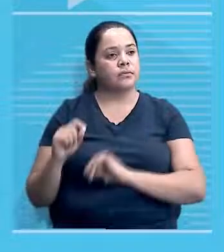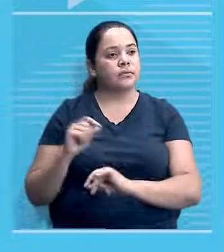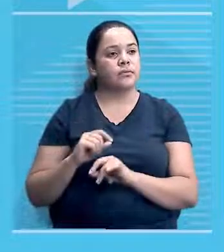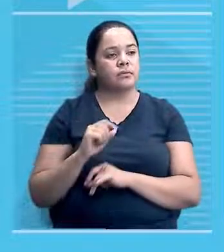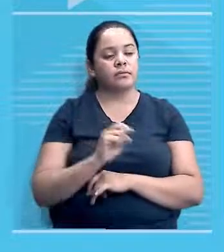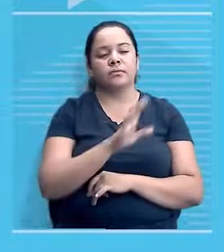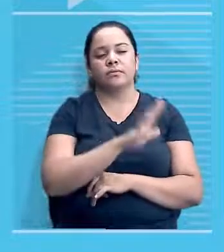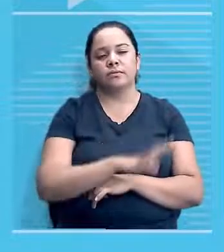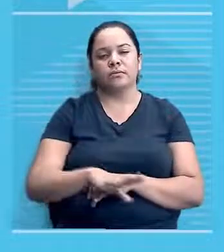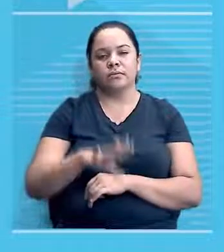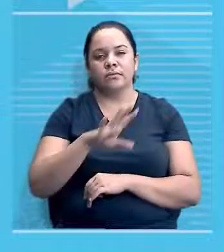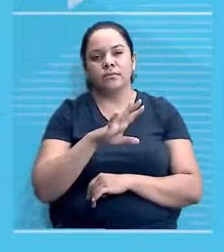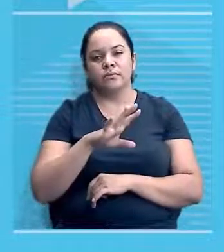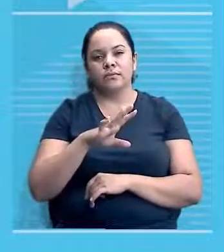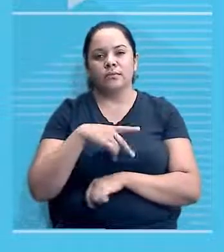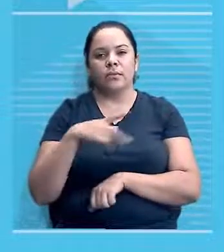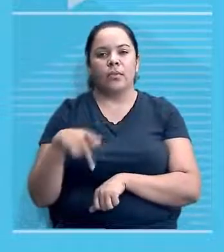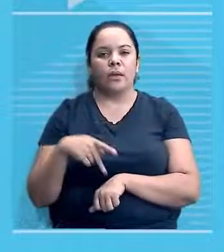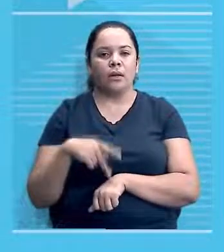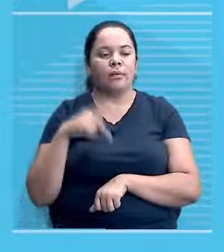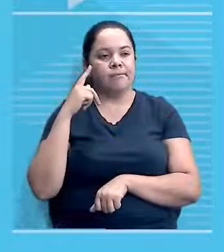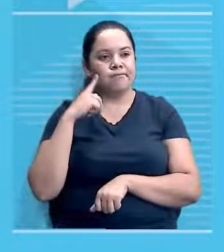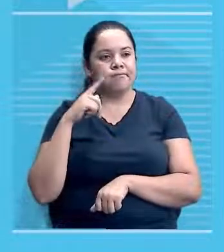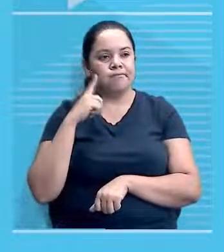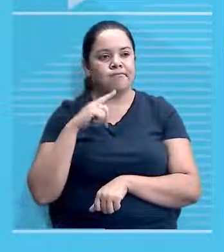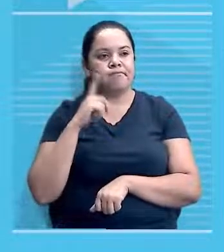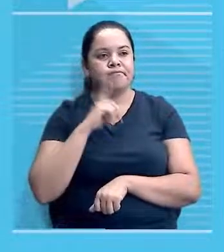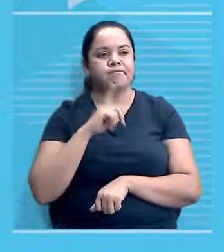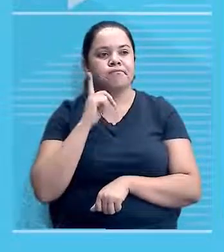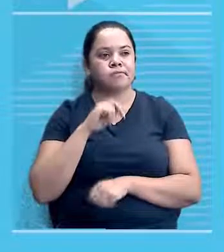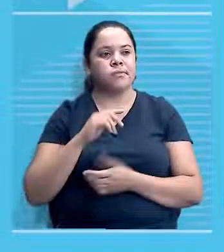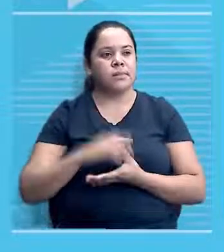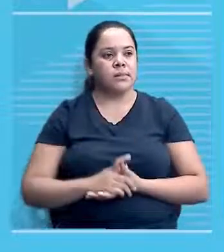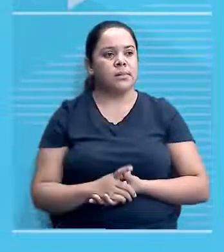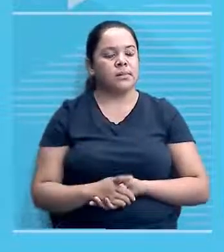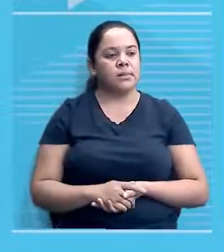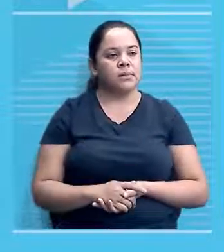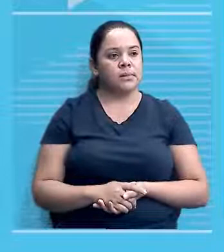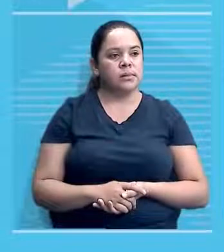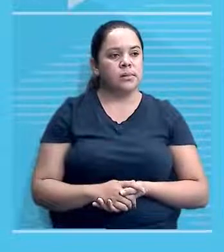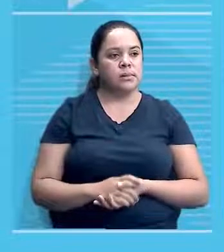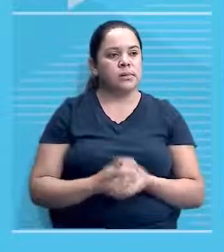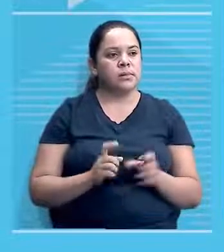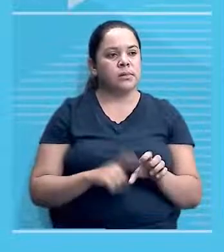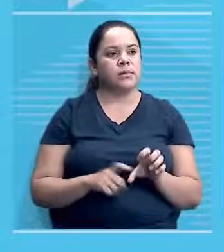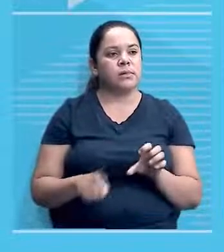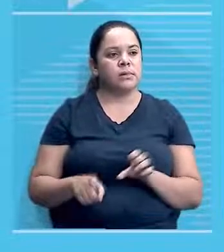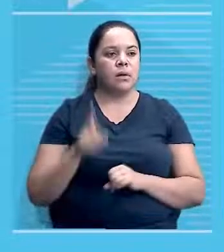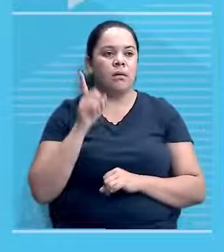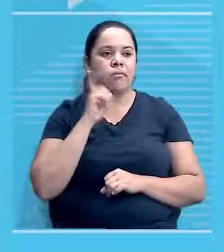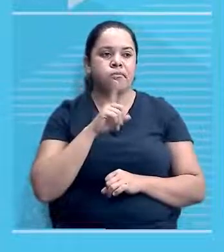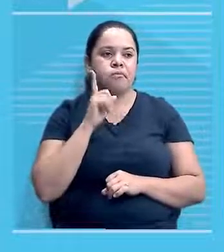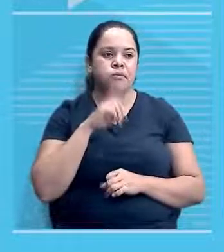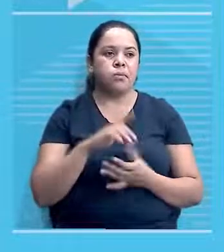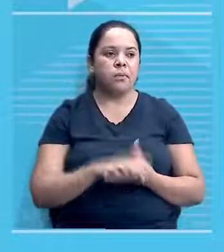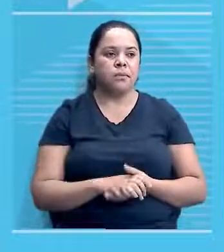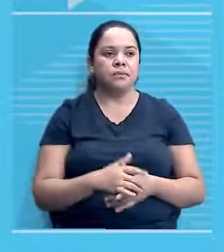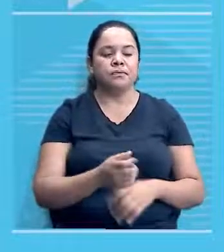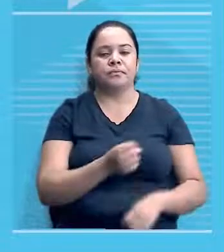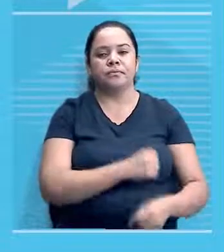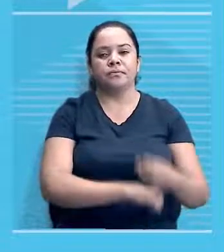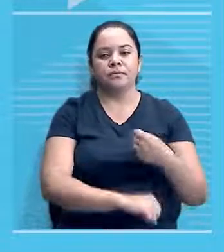Unidos para que a independência americana Olha aí de 1776